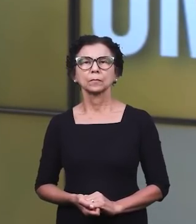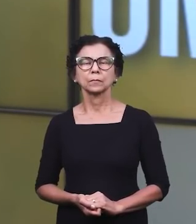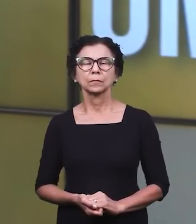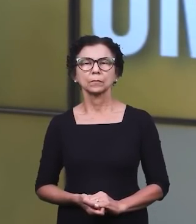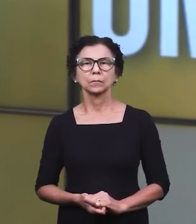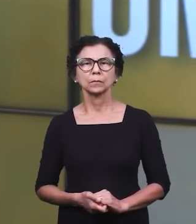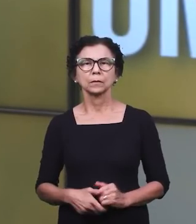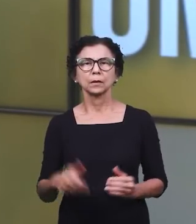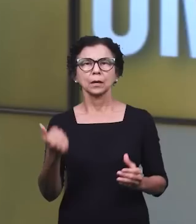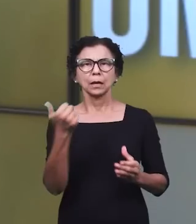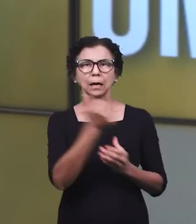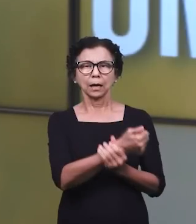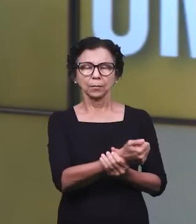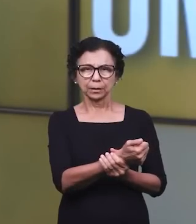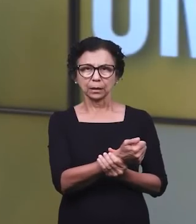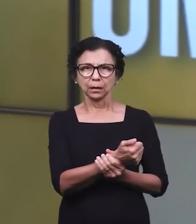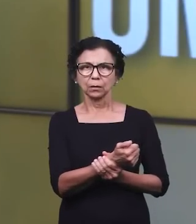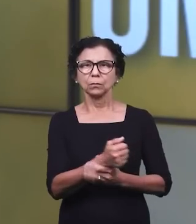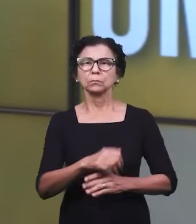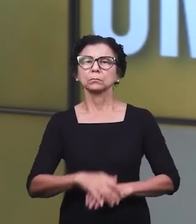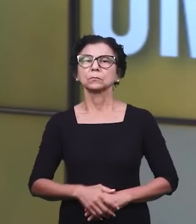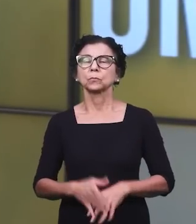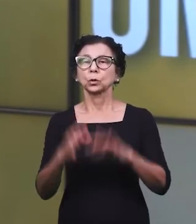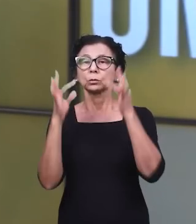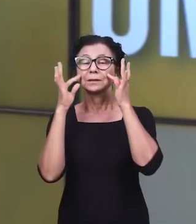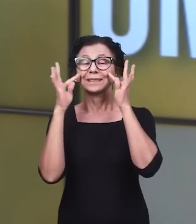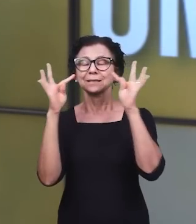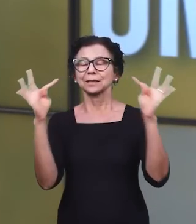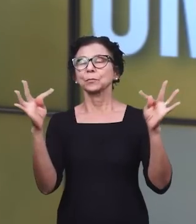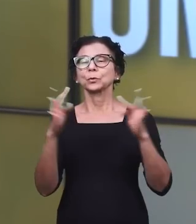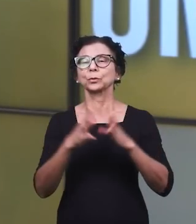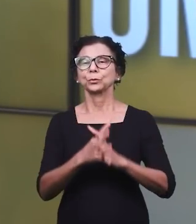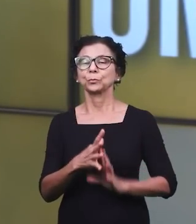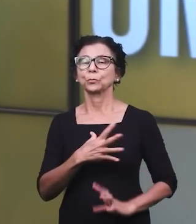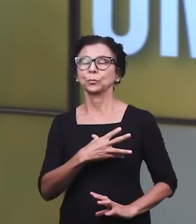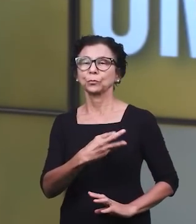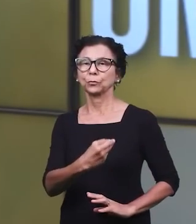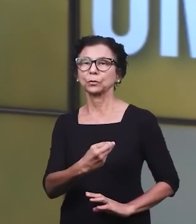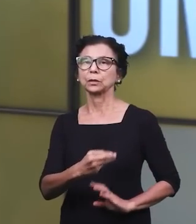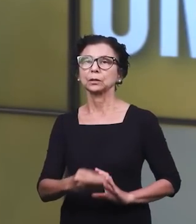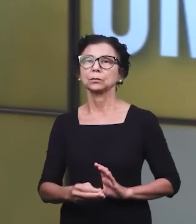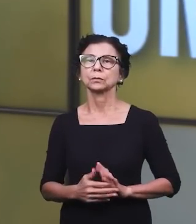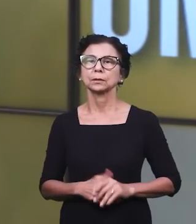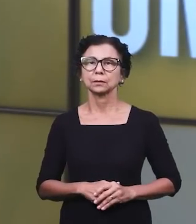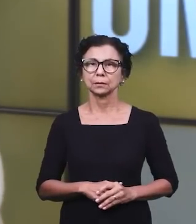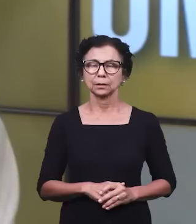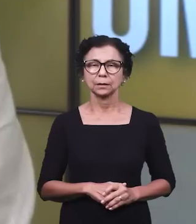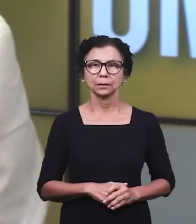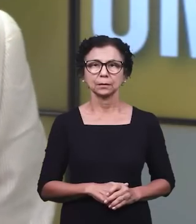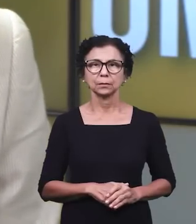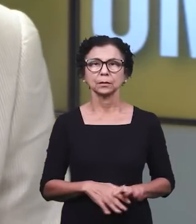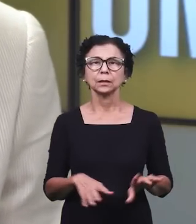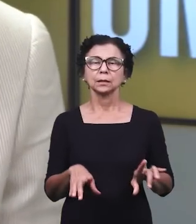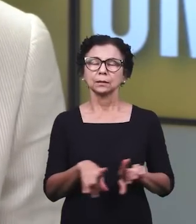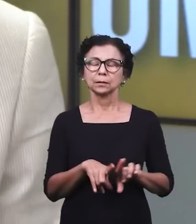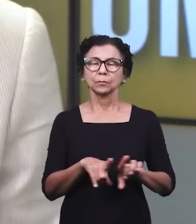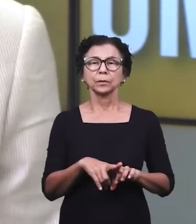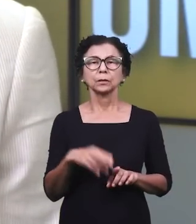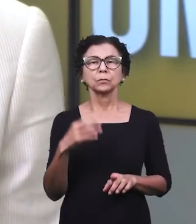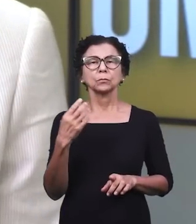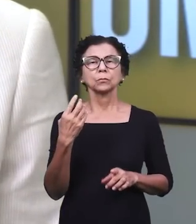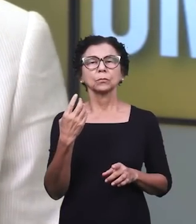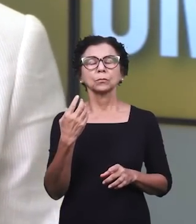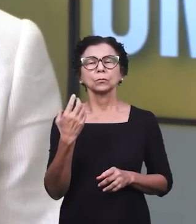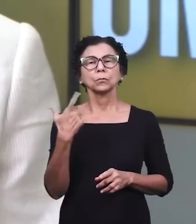dele, não com palavras, com exemplo. E talvez não há um exemplo mais forte, além desse aqui clássico, que